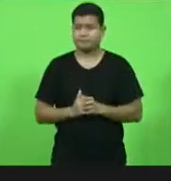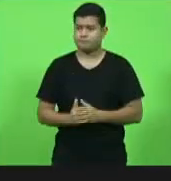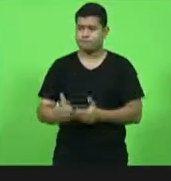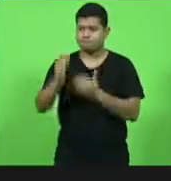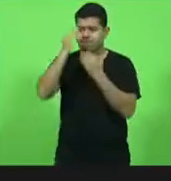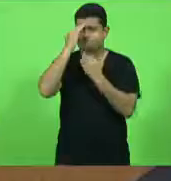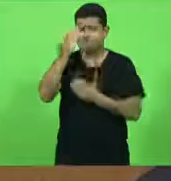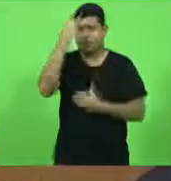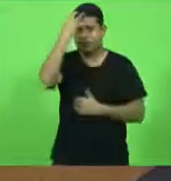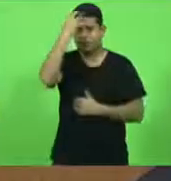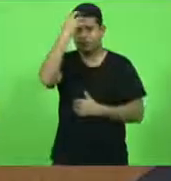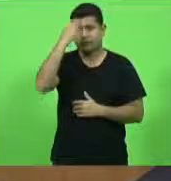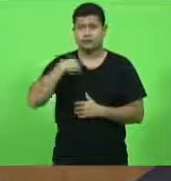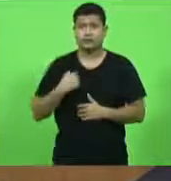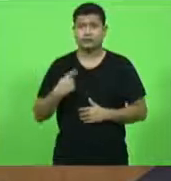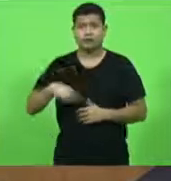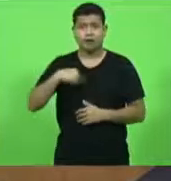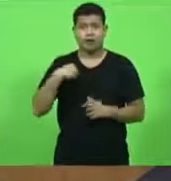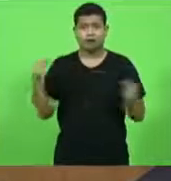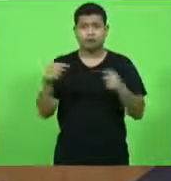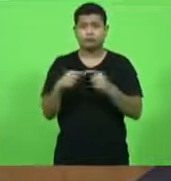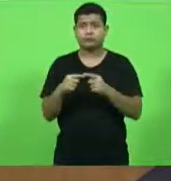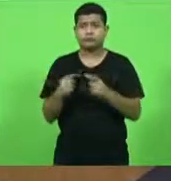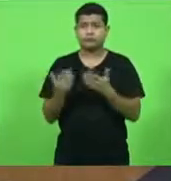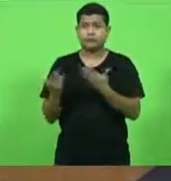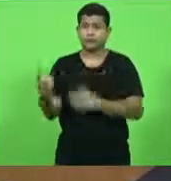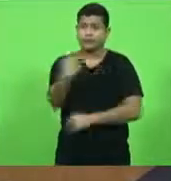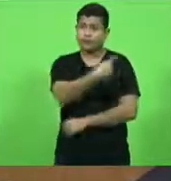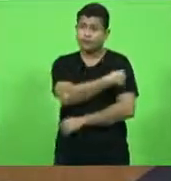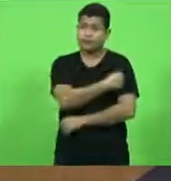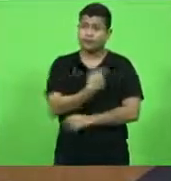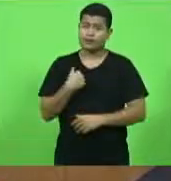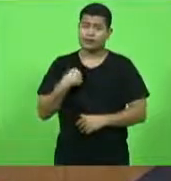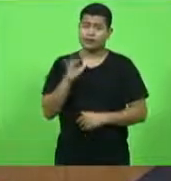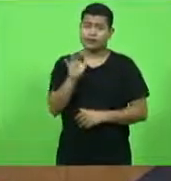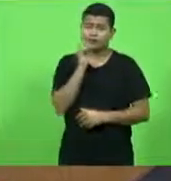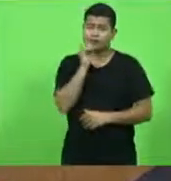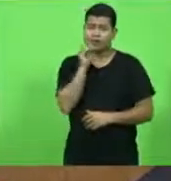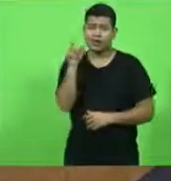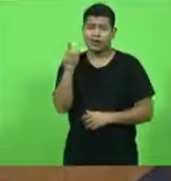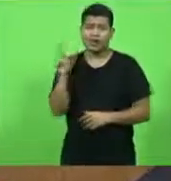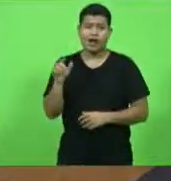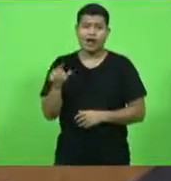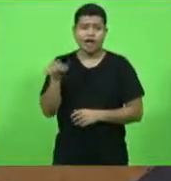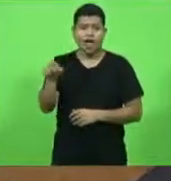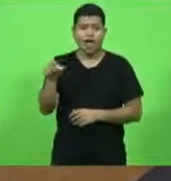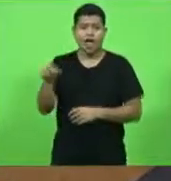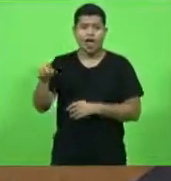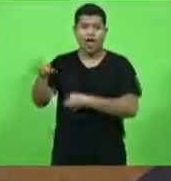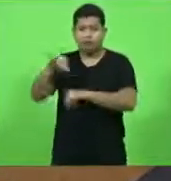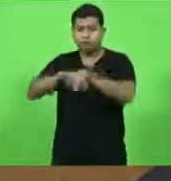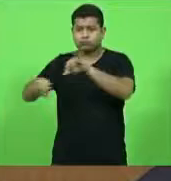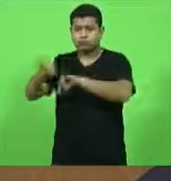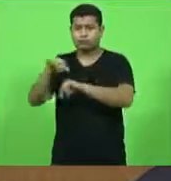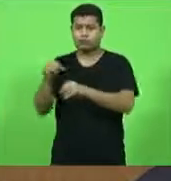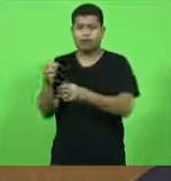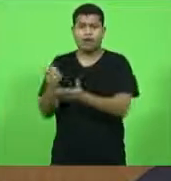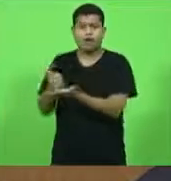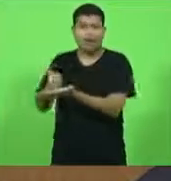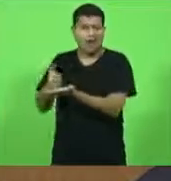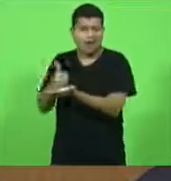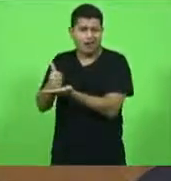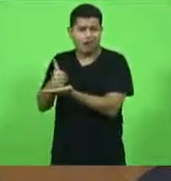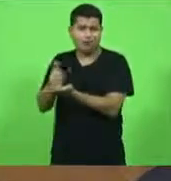às vacinas, deputado Ismael, é isso. Às vezes diz assim, ah, mas aquela farmacêutica só vai fornecer 20